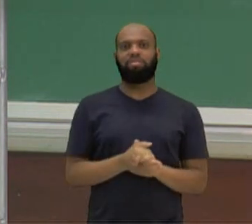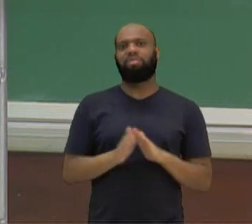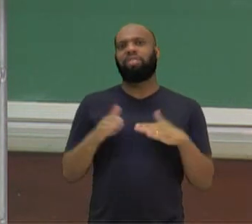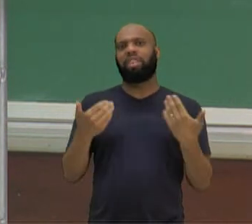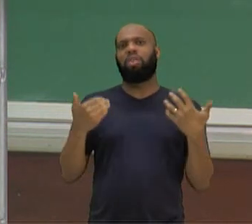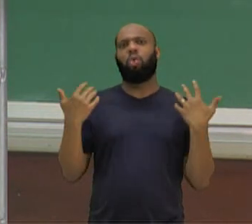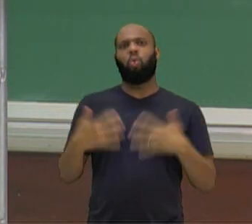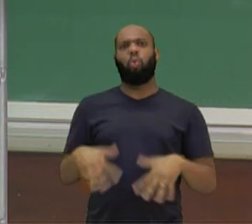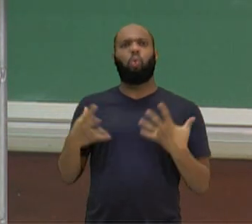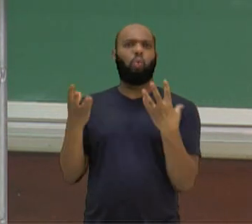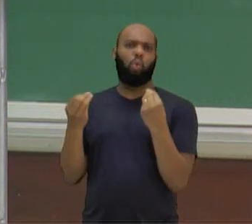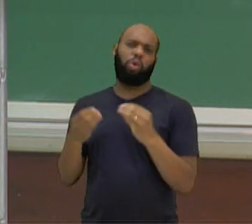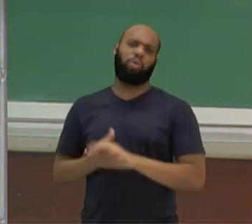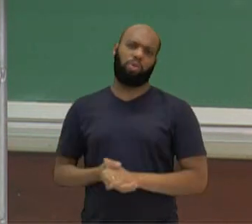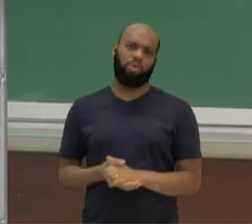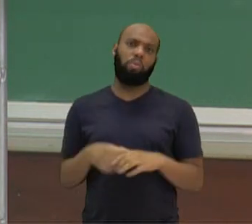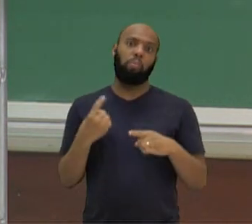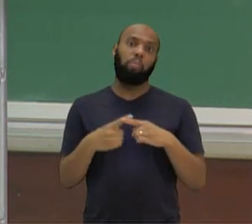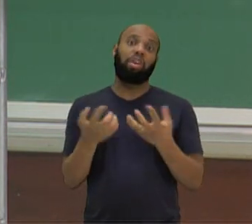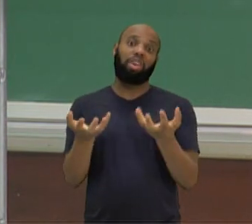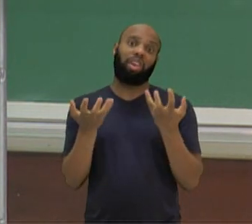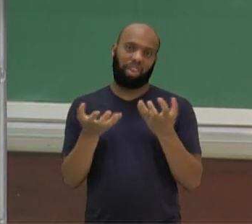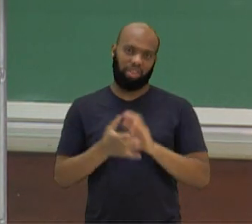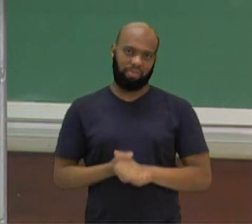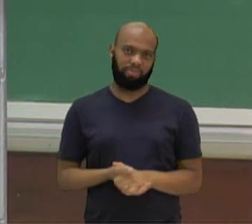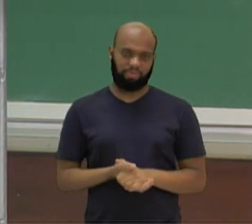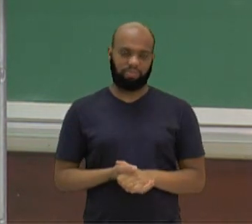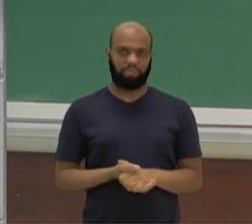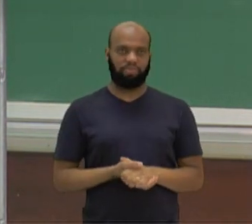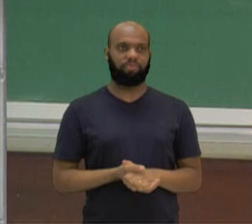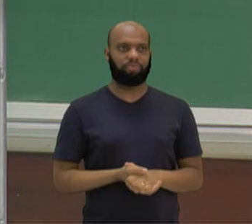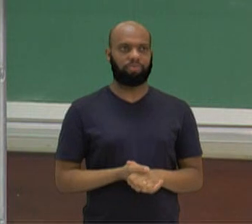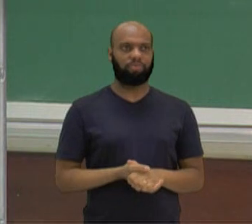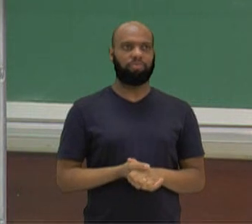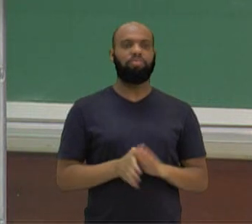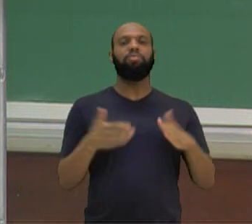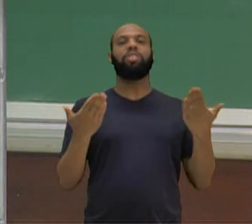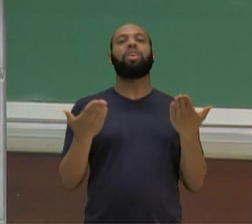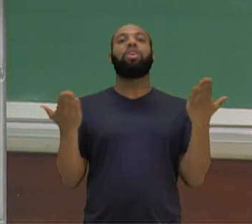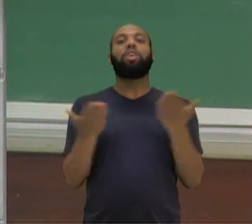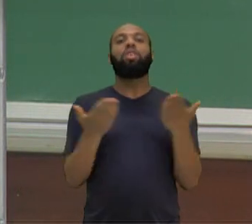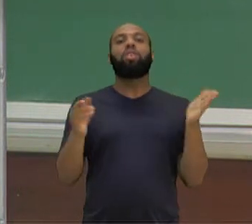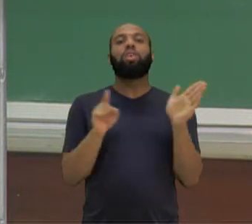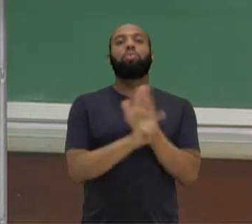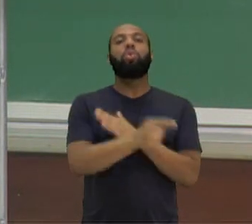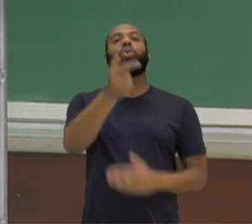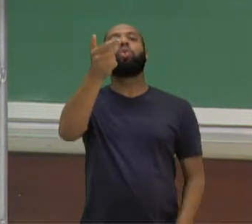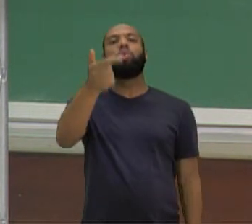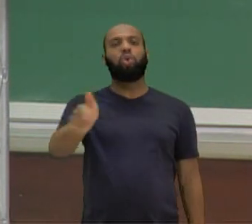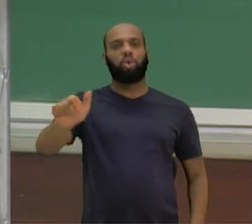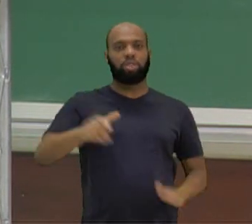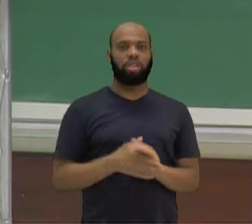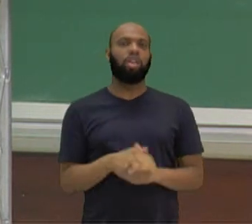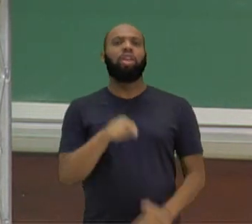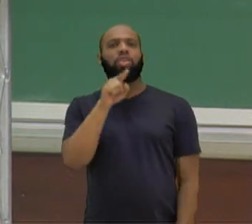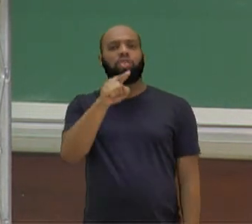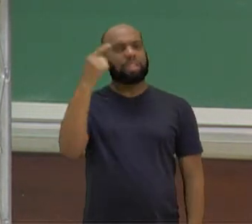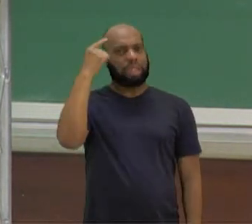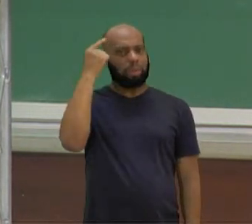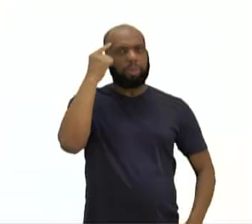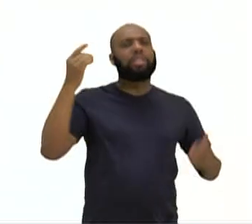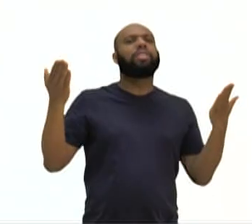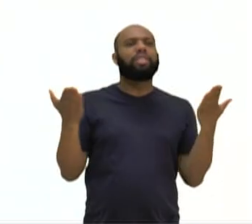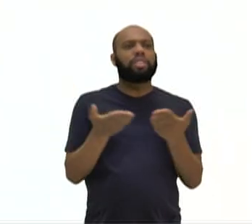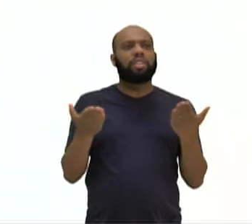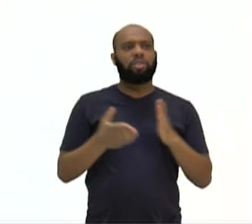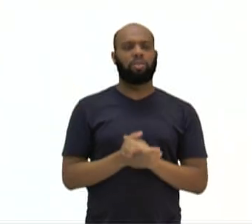exagerada proposital. Tudo bem? E aí, mais uma pergunta para vocês